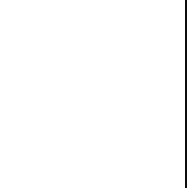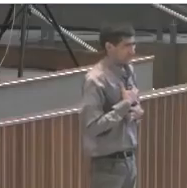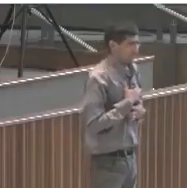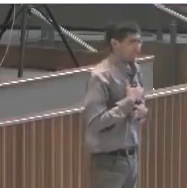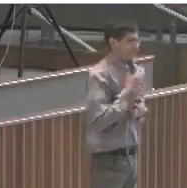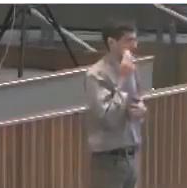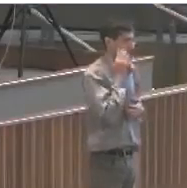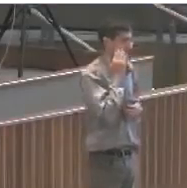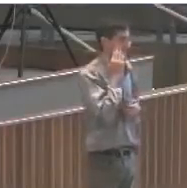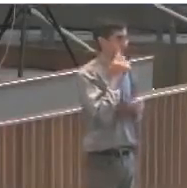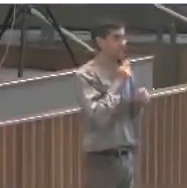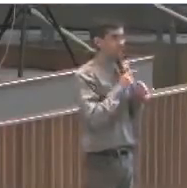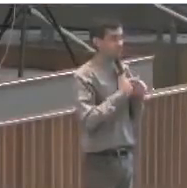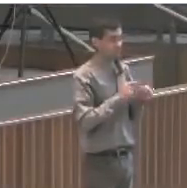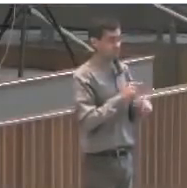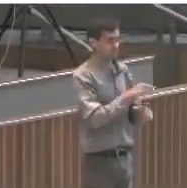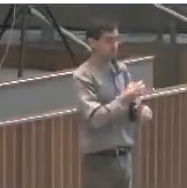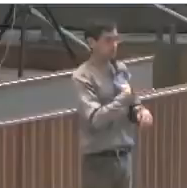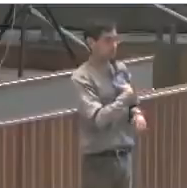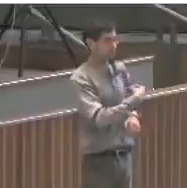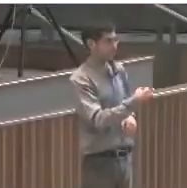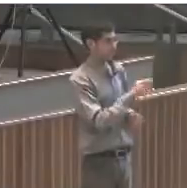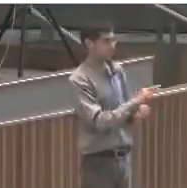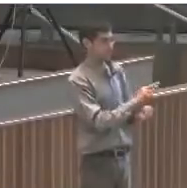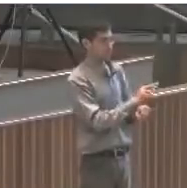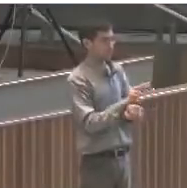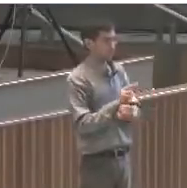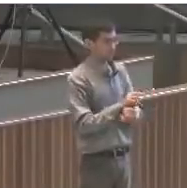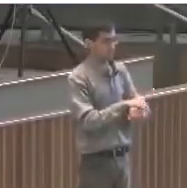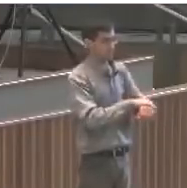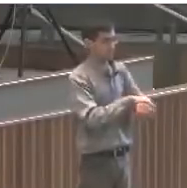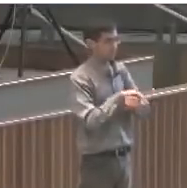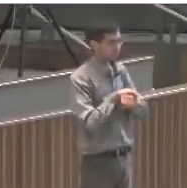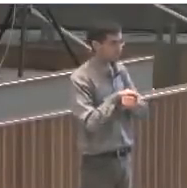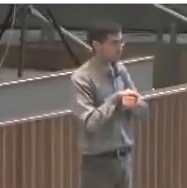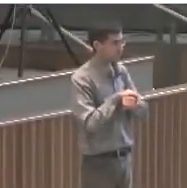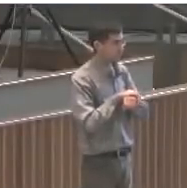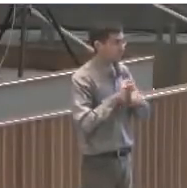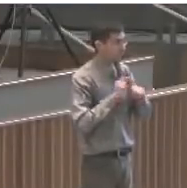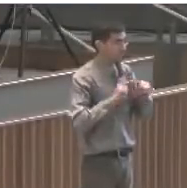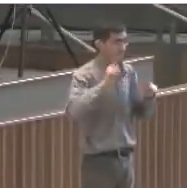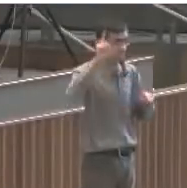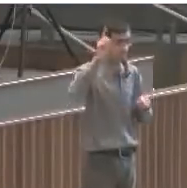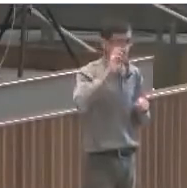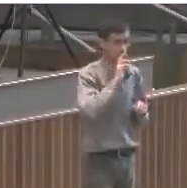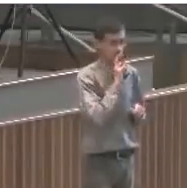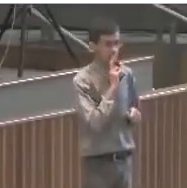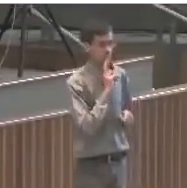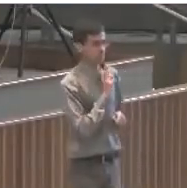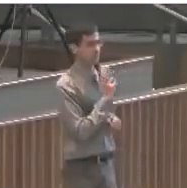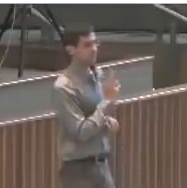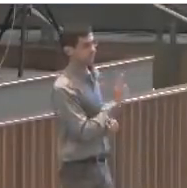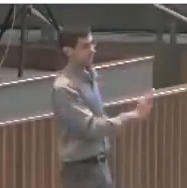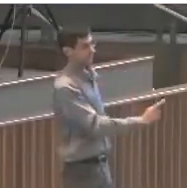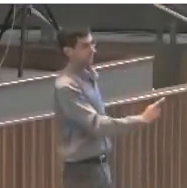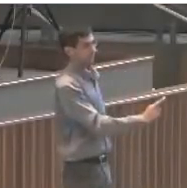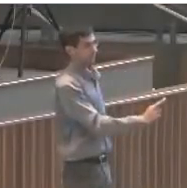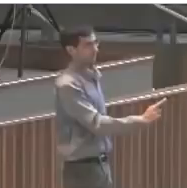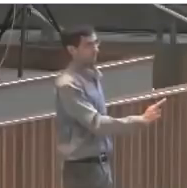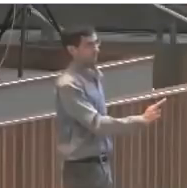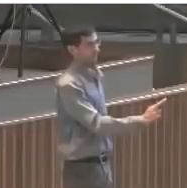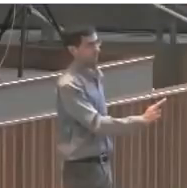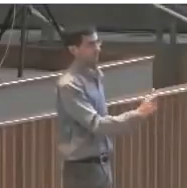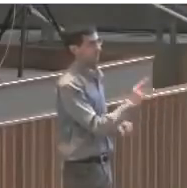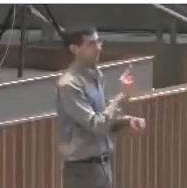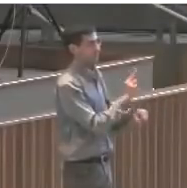bandeiro manter o seu filho a salvo e deus responde a ele com o